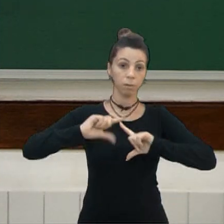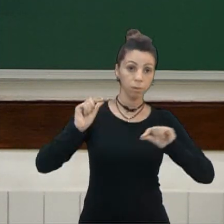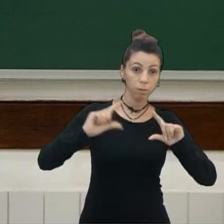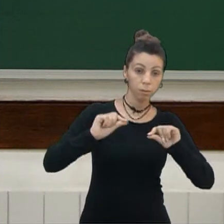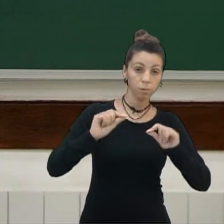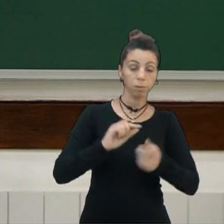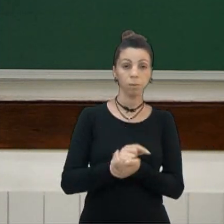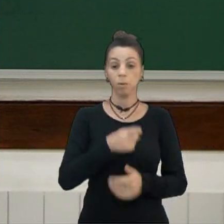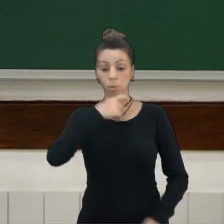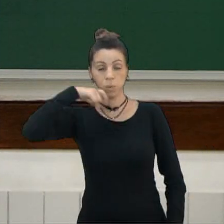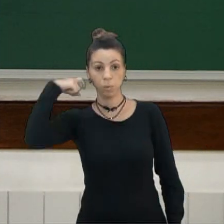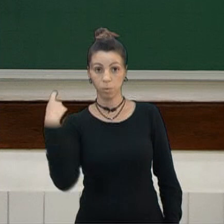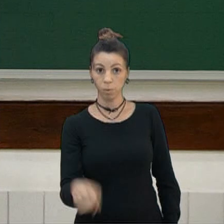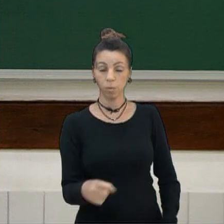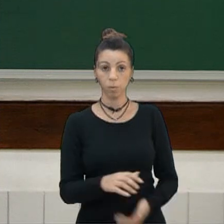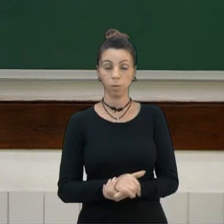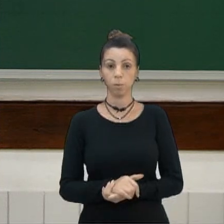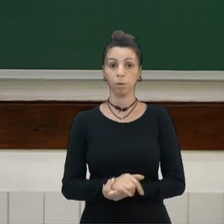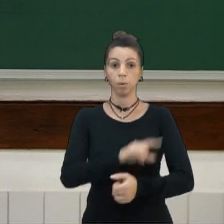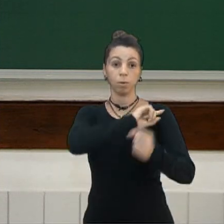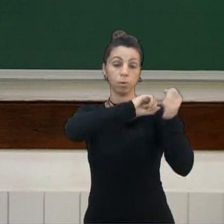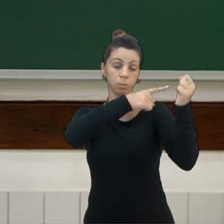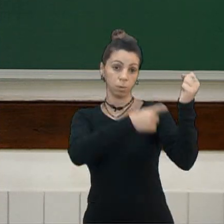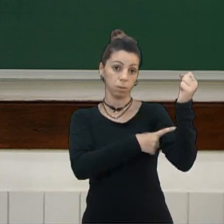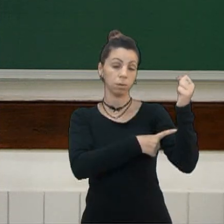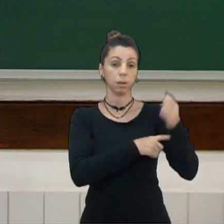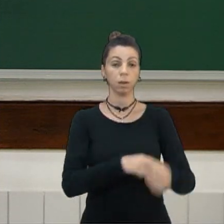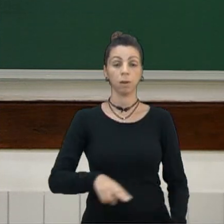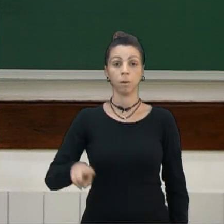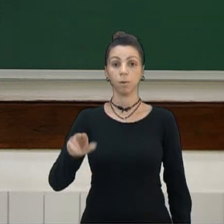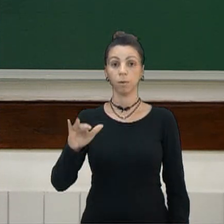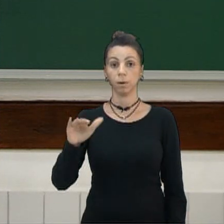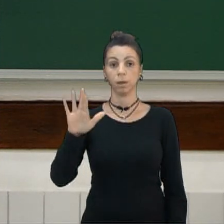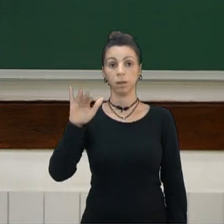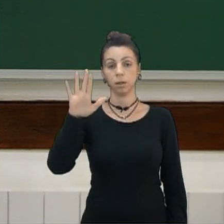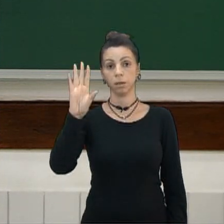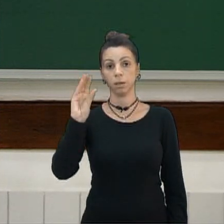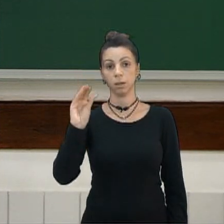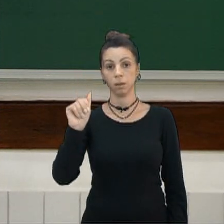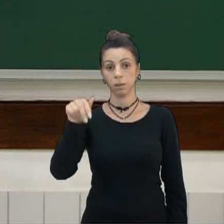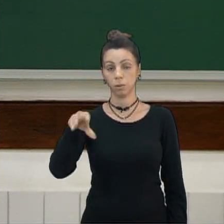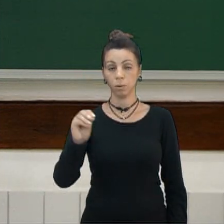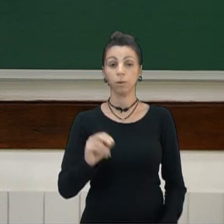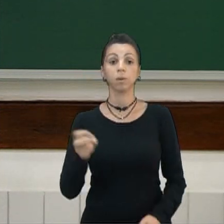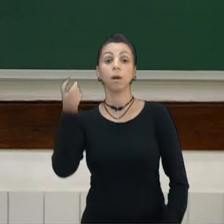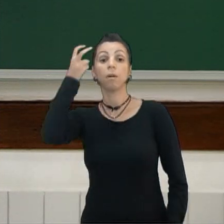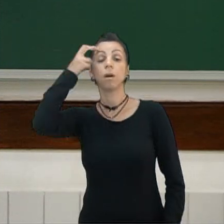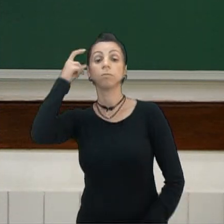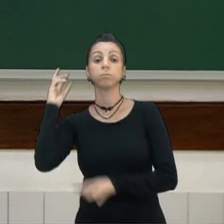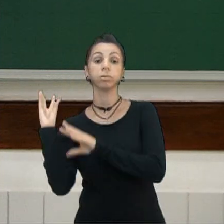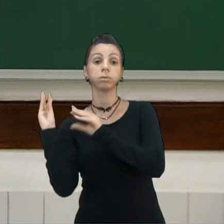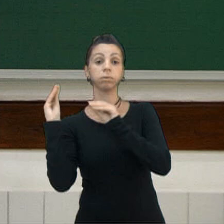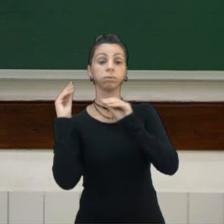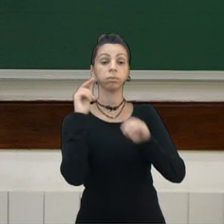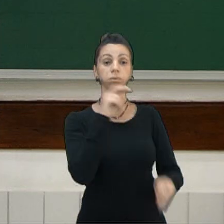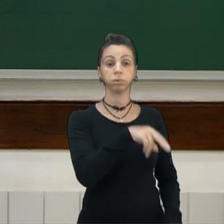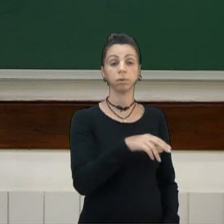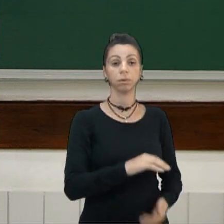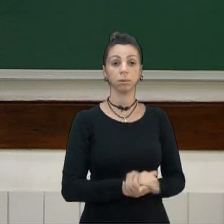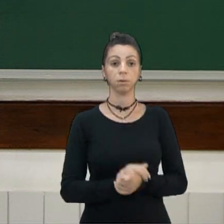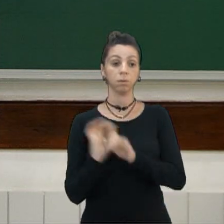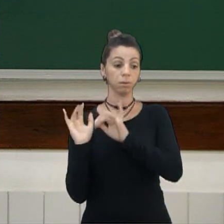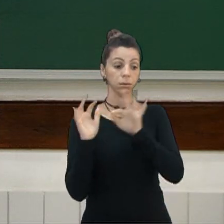os russos, os poloneses, os ucranianos, que trouxeram também a sua cultura, né, e as suas